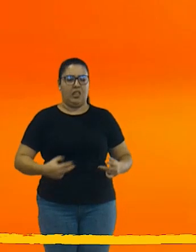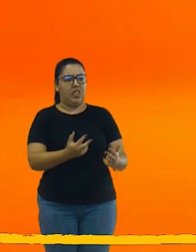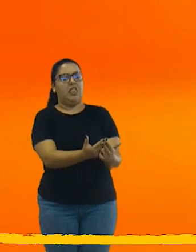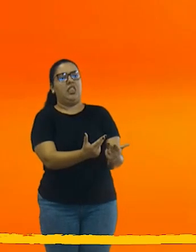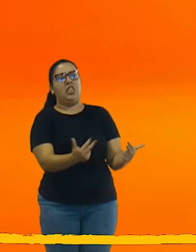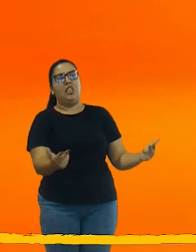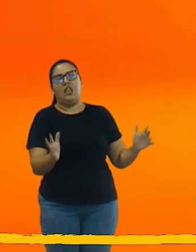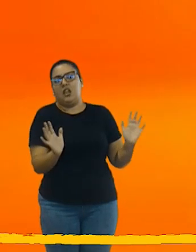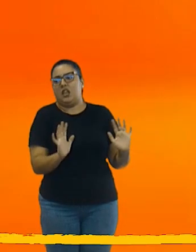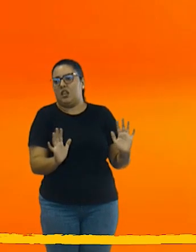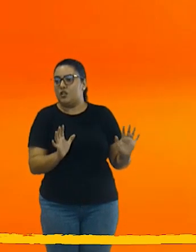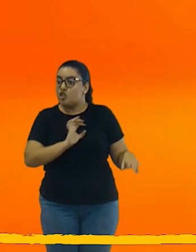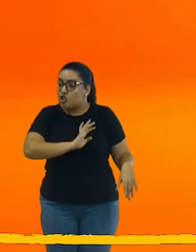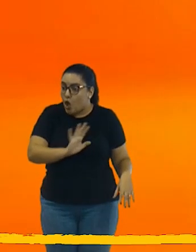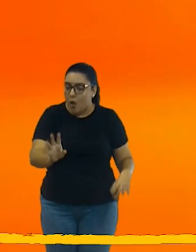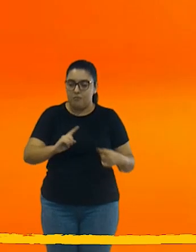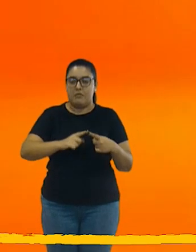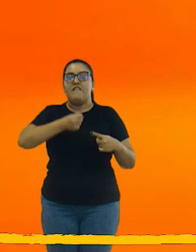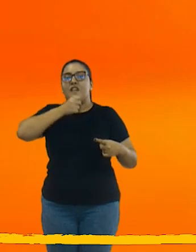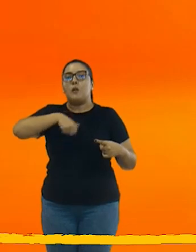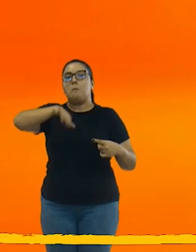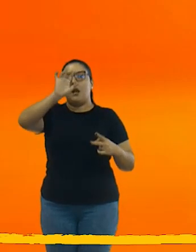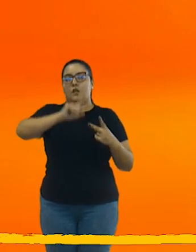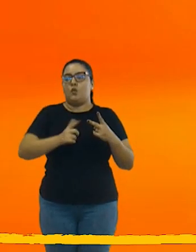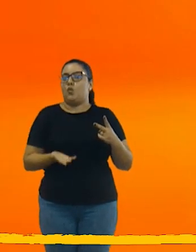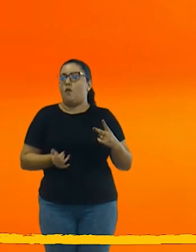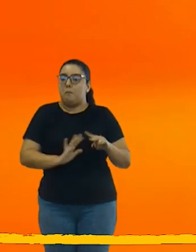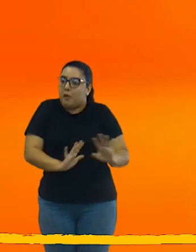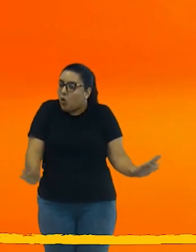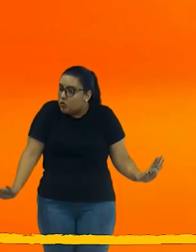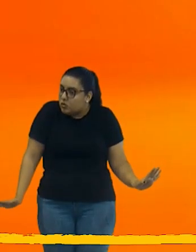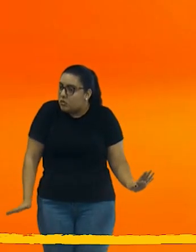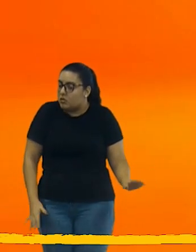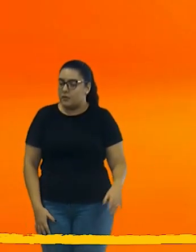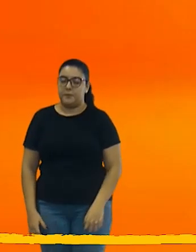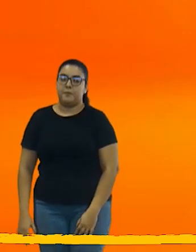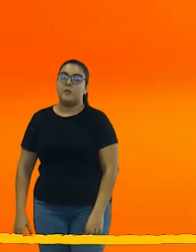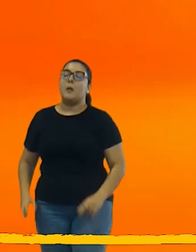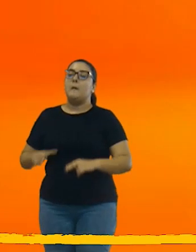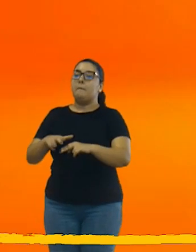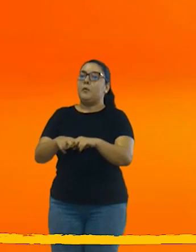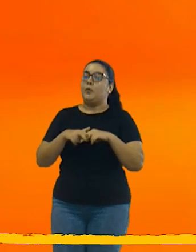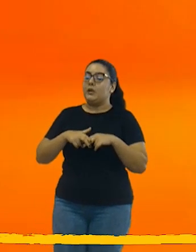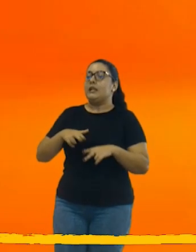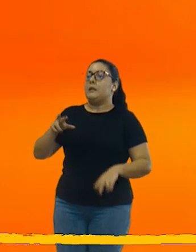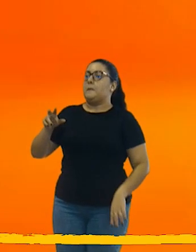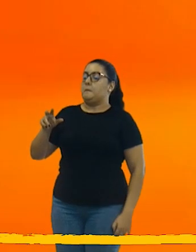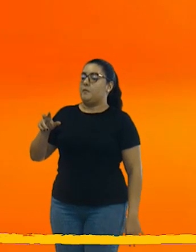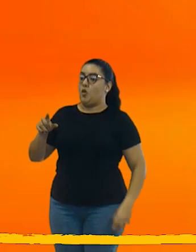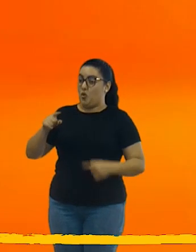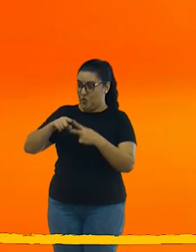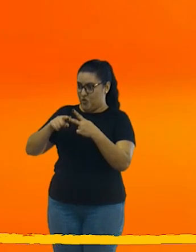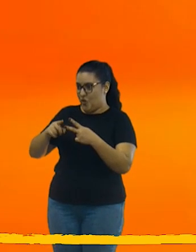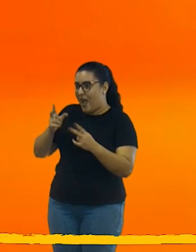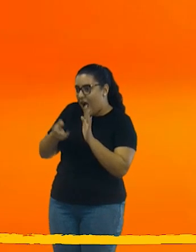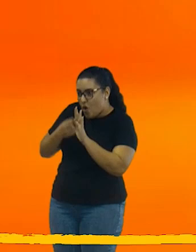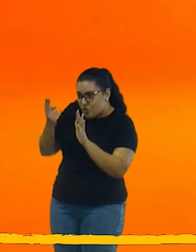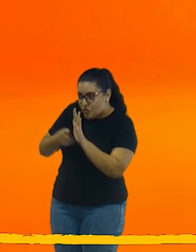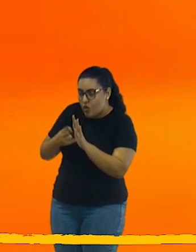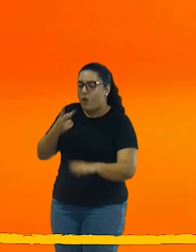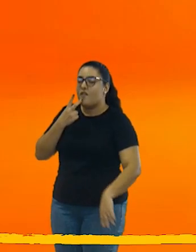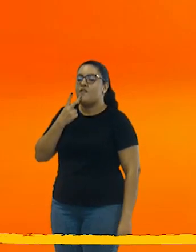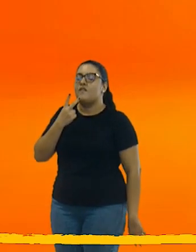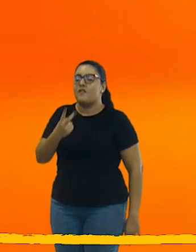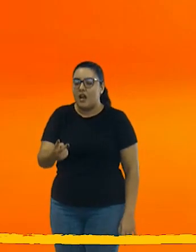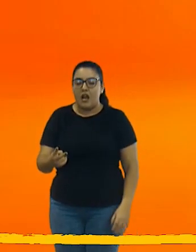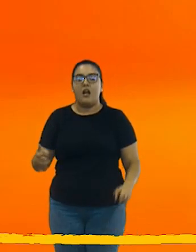reificados, coisificados. Portanto, o regionalismo de 30, de Raquel de Queiroz e Graciliano,